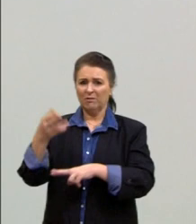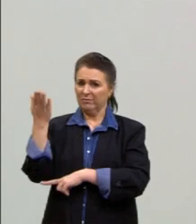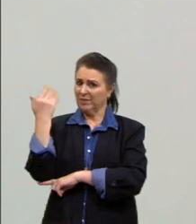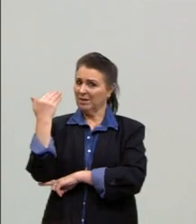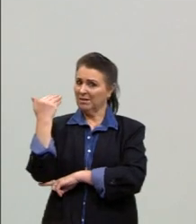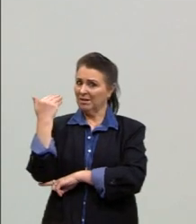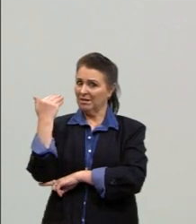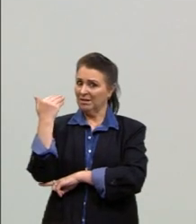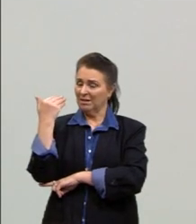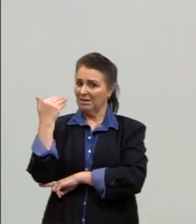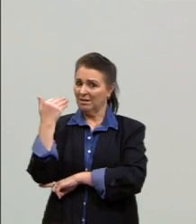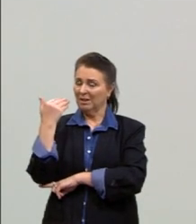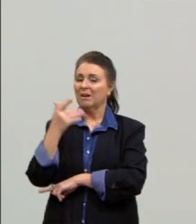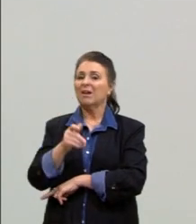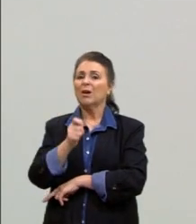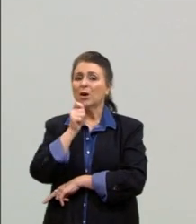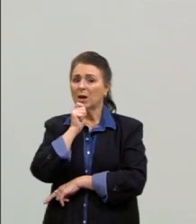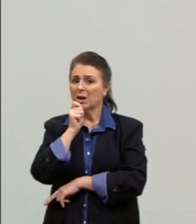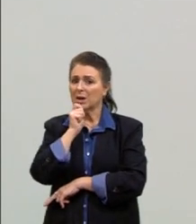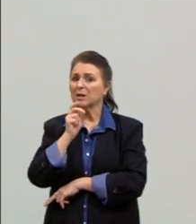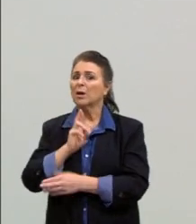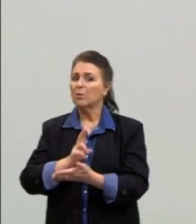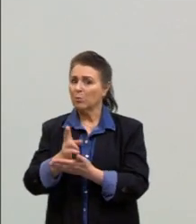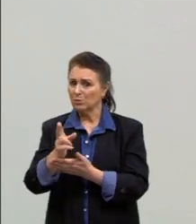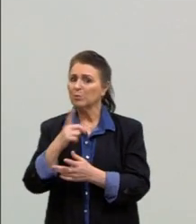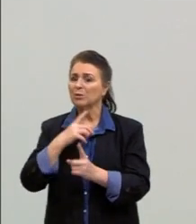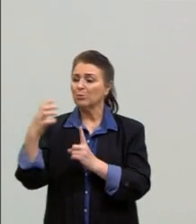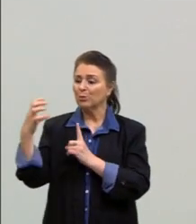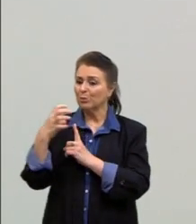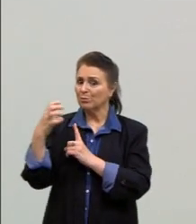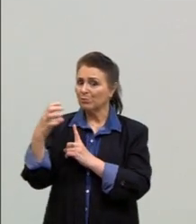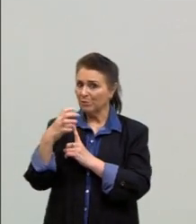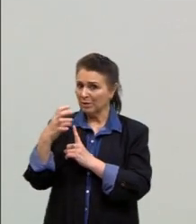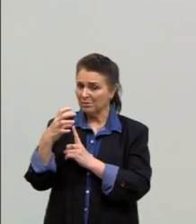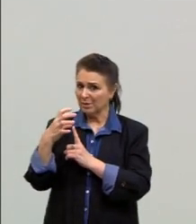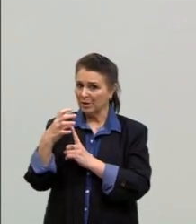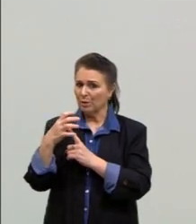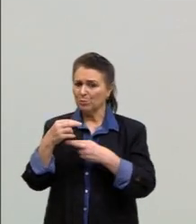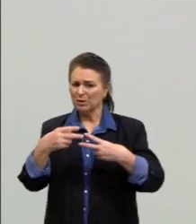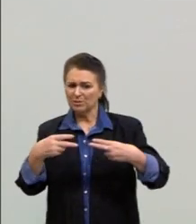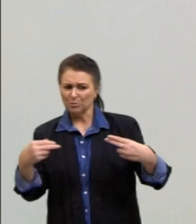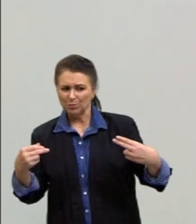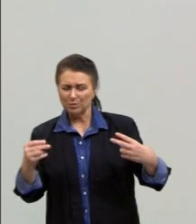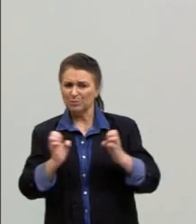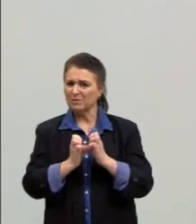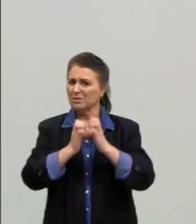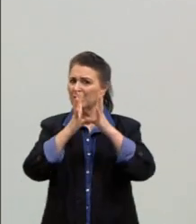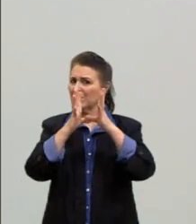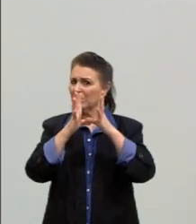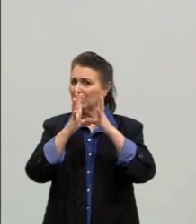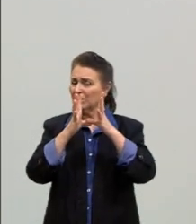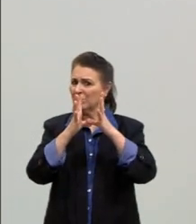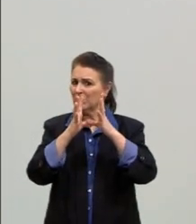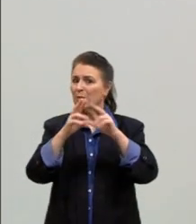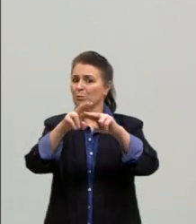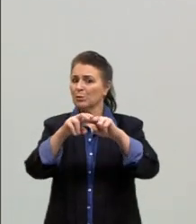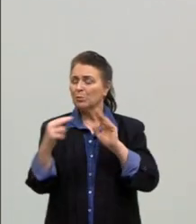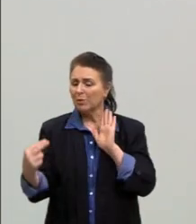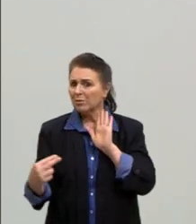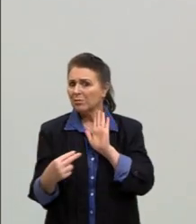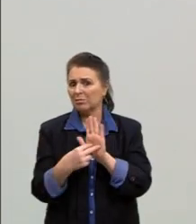no passado a gente ainda segue sendo influenciado por esses eventos né então aquilo que ele chama atenção é muito interessante